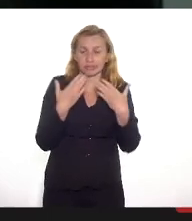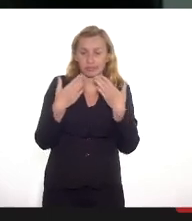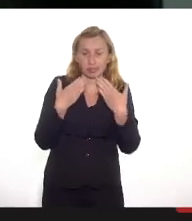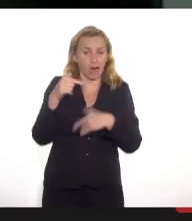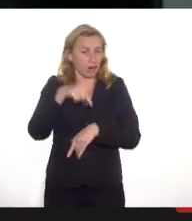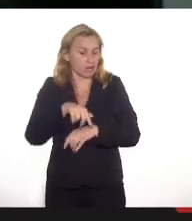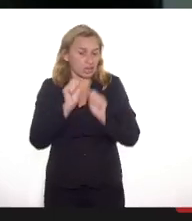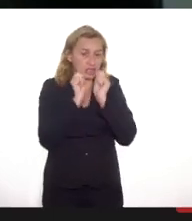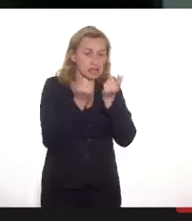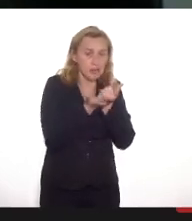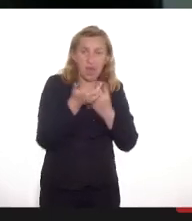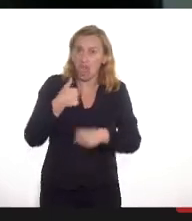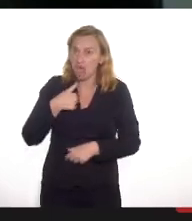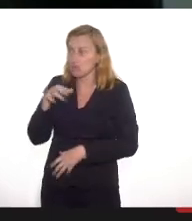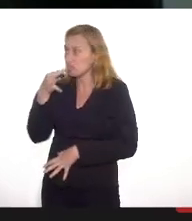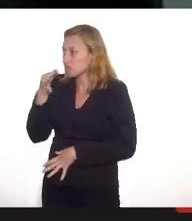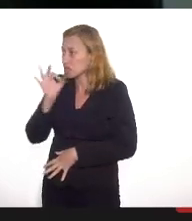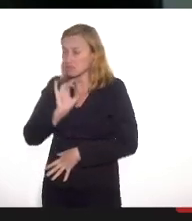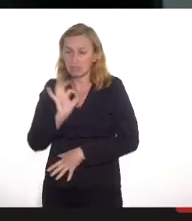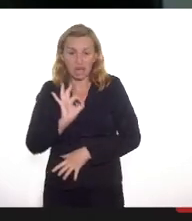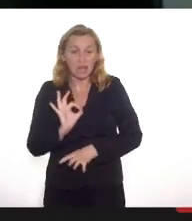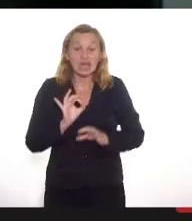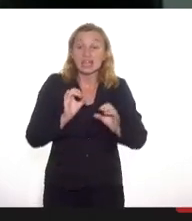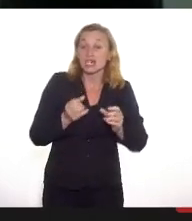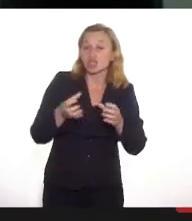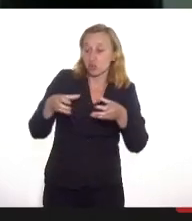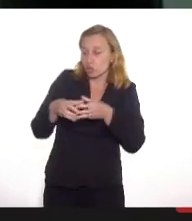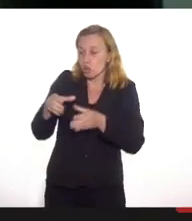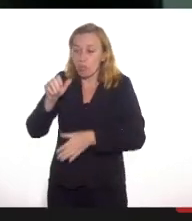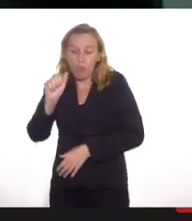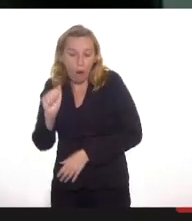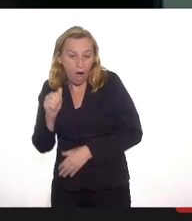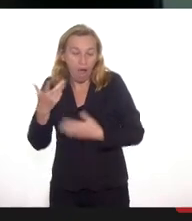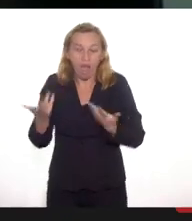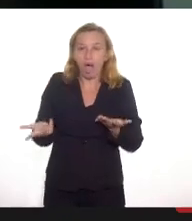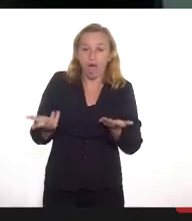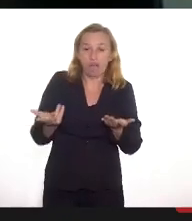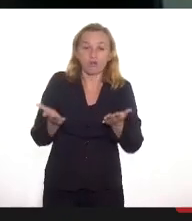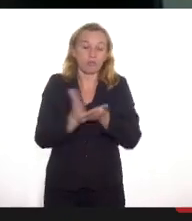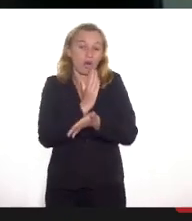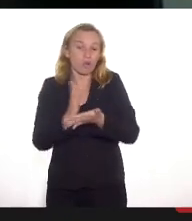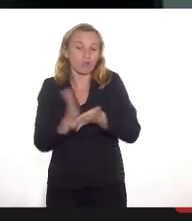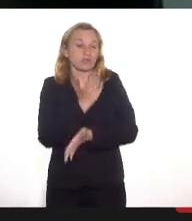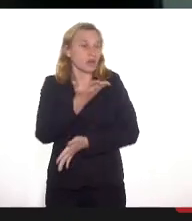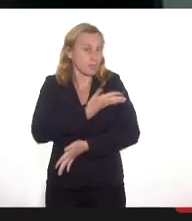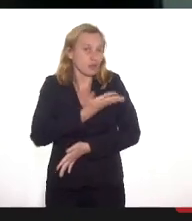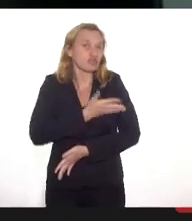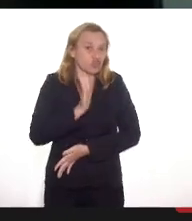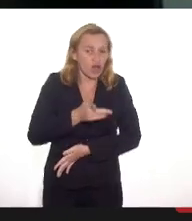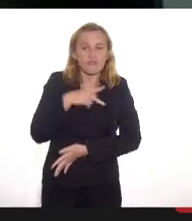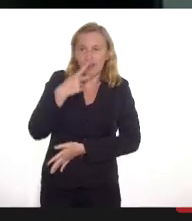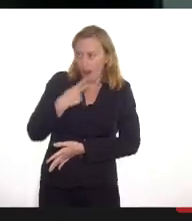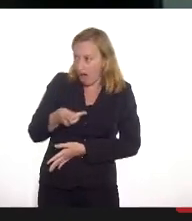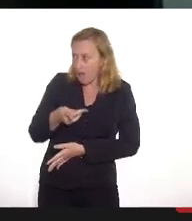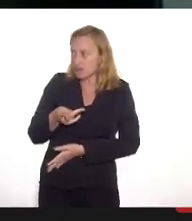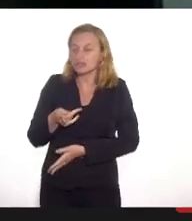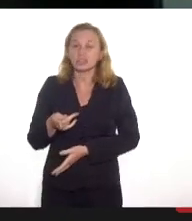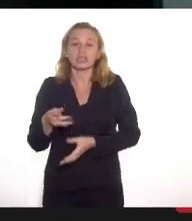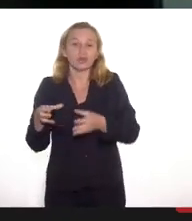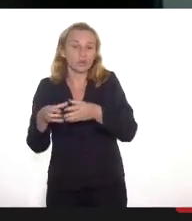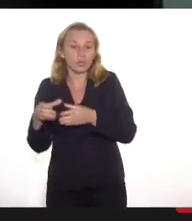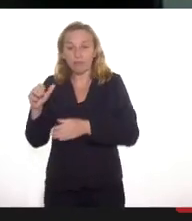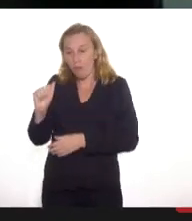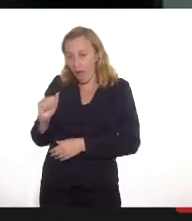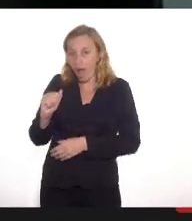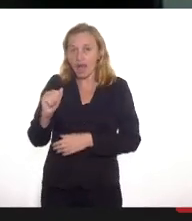eu não vou nem opinar se o grupo tal como alguns companheiros do Parlamento já fizeram se o grupo tá